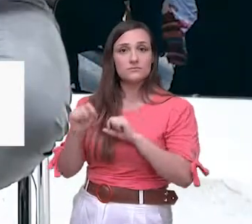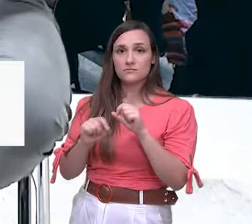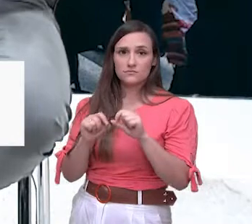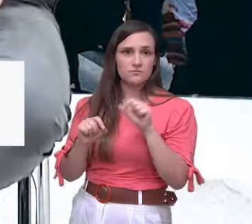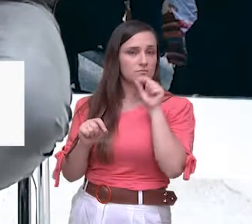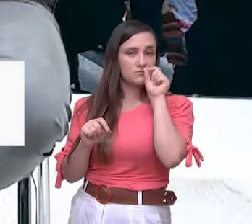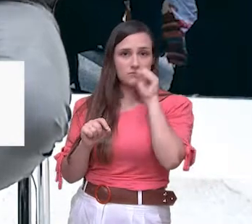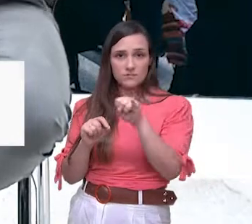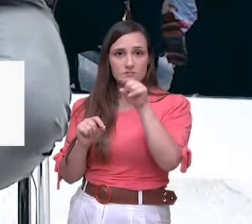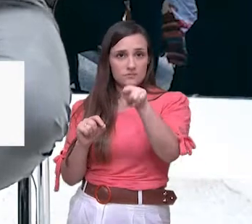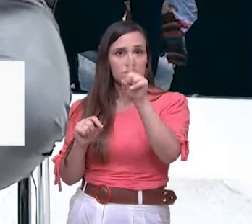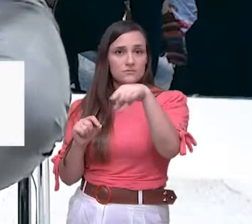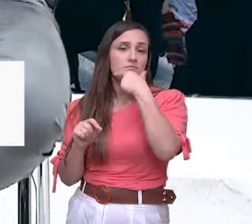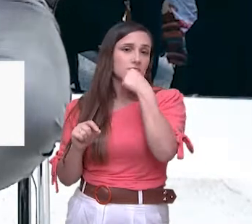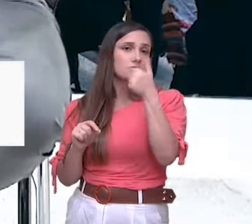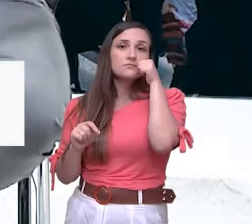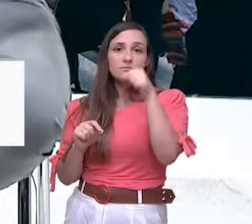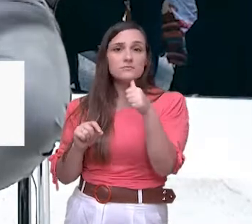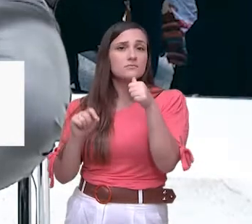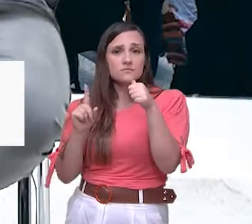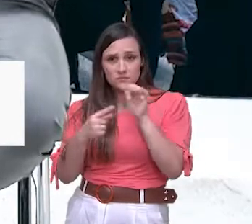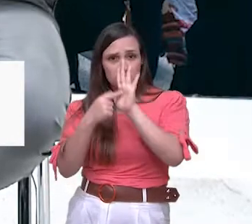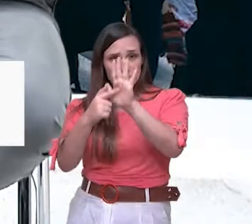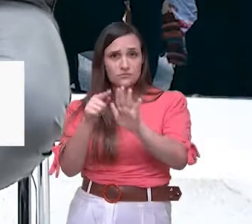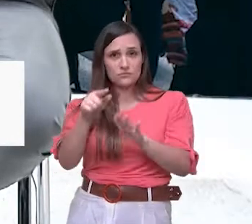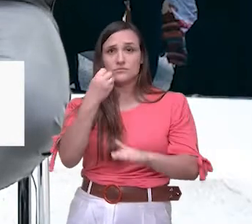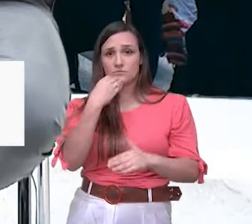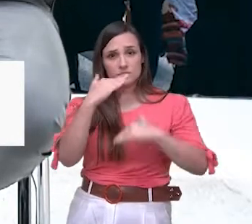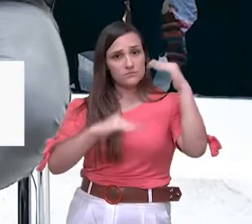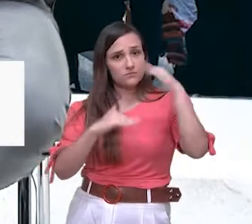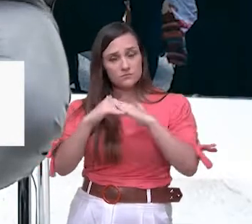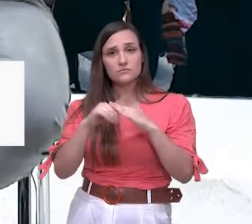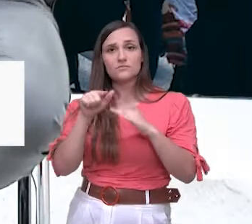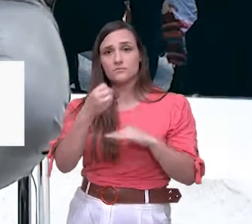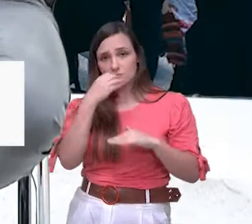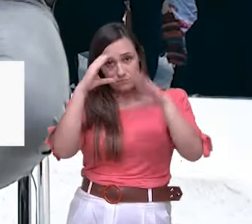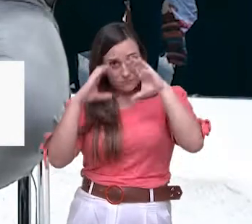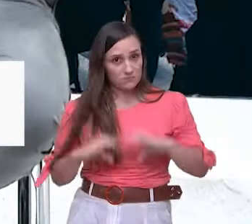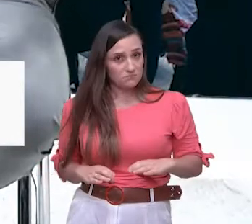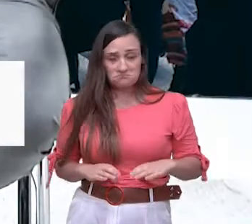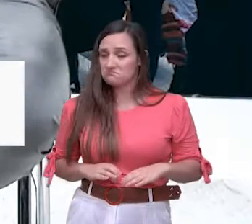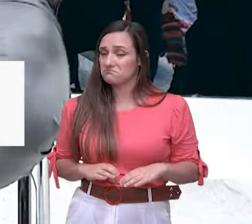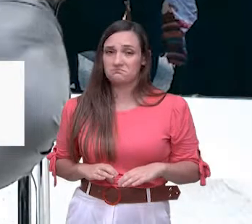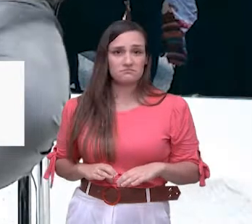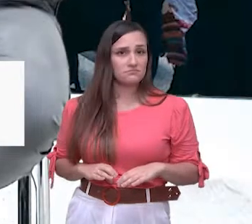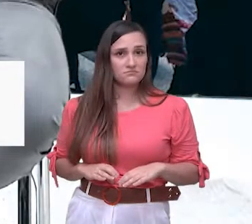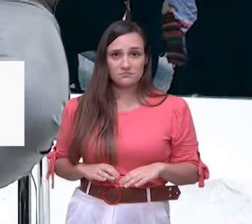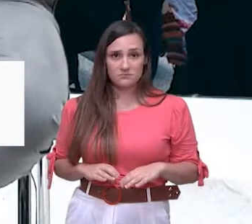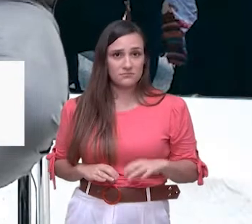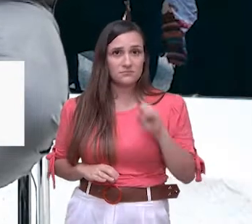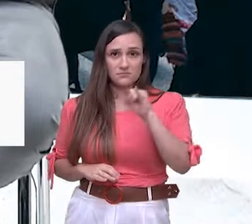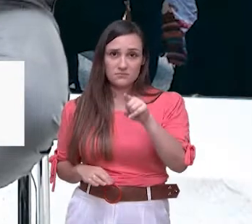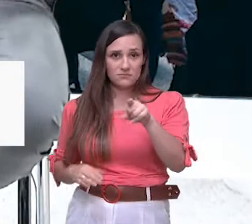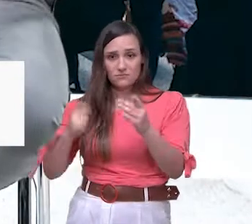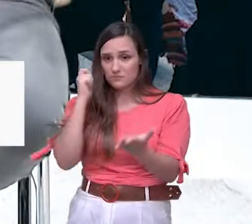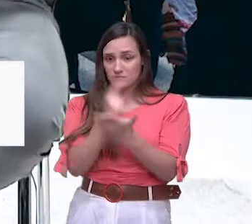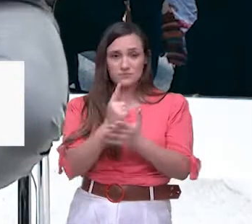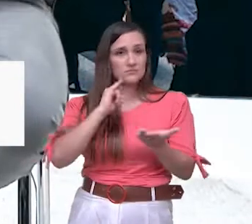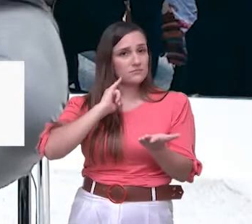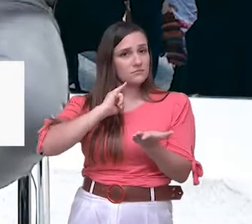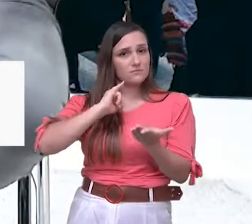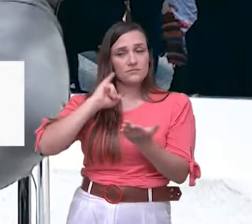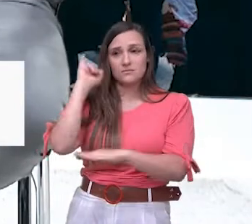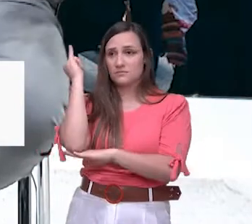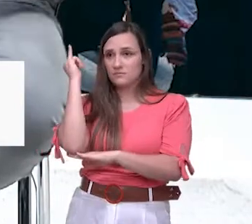é que isso não determina se você vai ser um bom profissional se você vai ser um bom cidadão se você vai cumprir com o pagamento